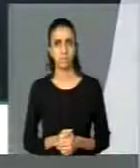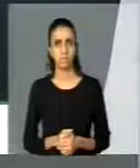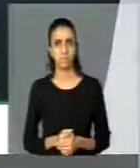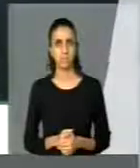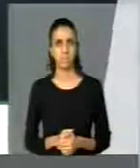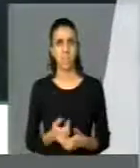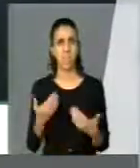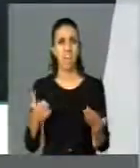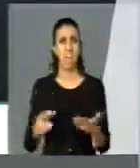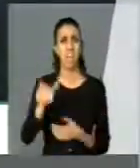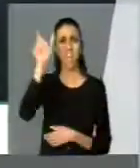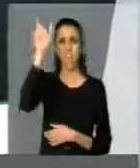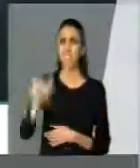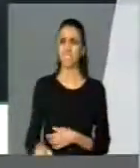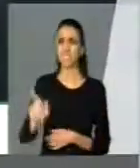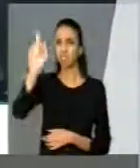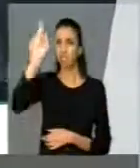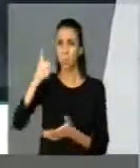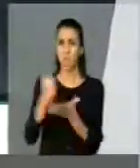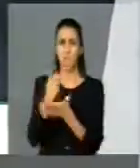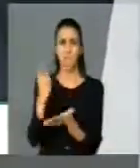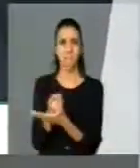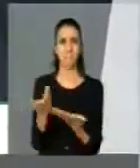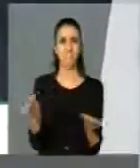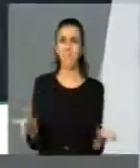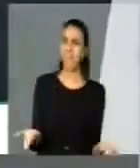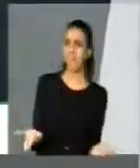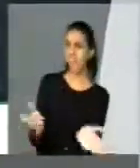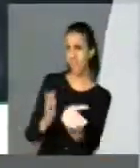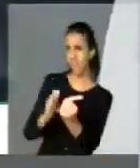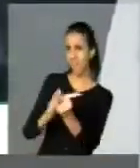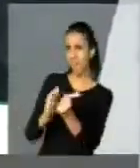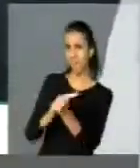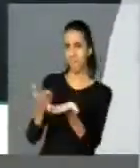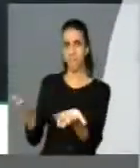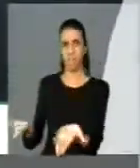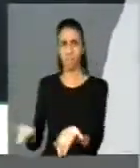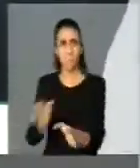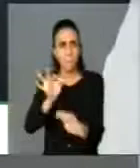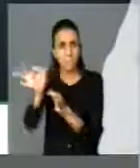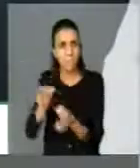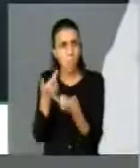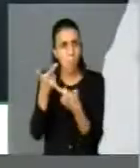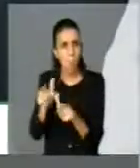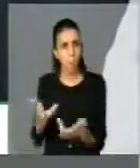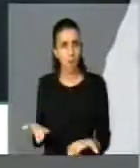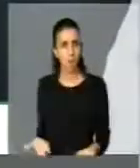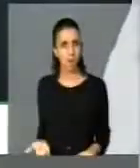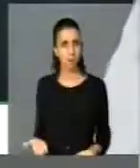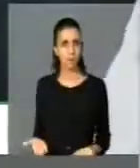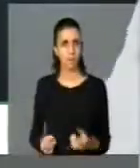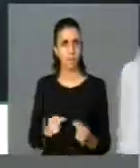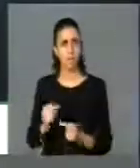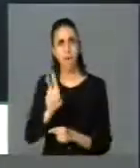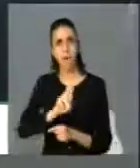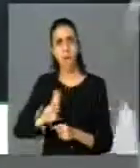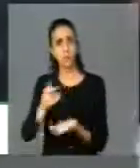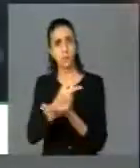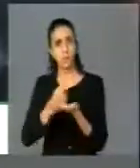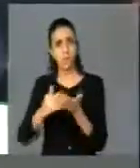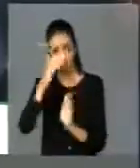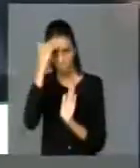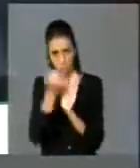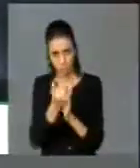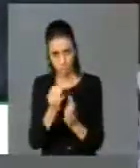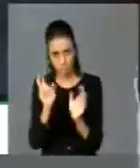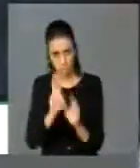forma desorganizada a gestão pública, que não faz planejamento, que não tem aplicação correta dos recursos